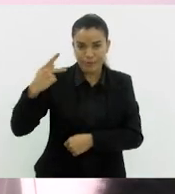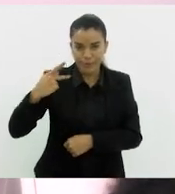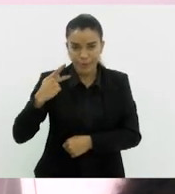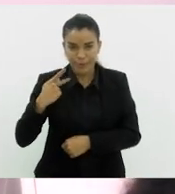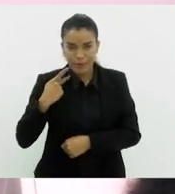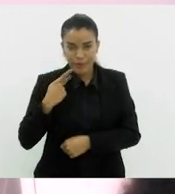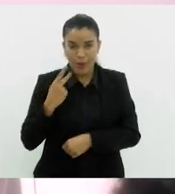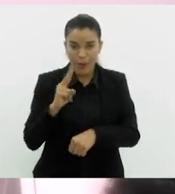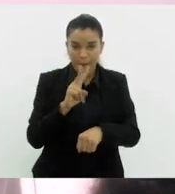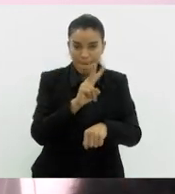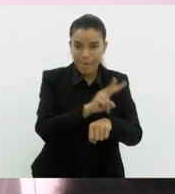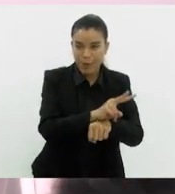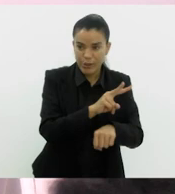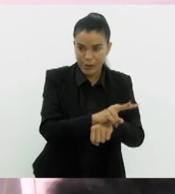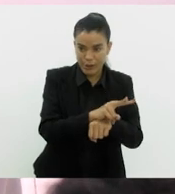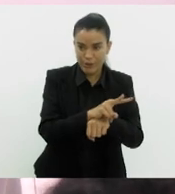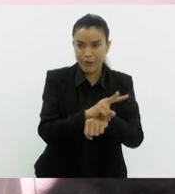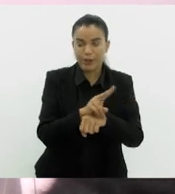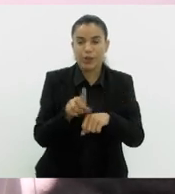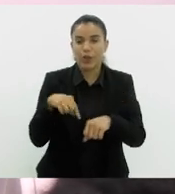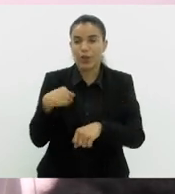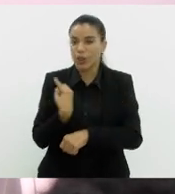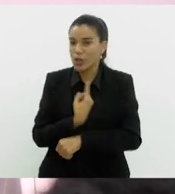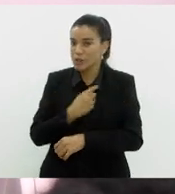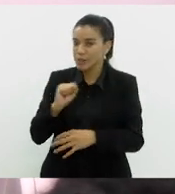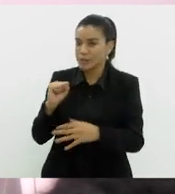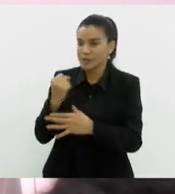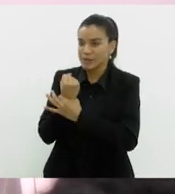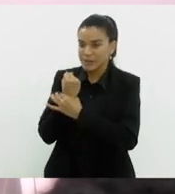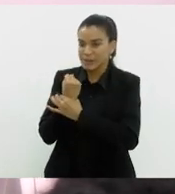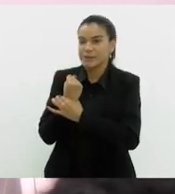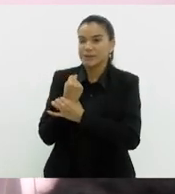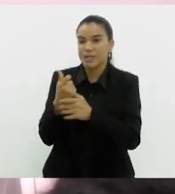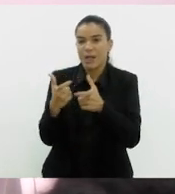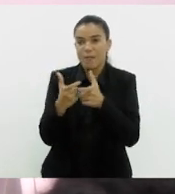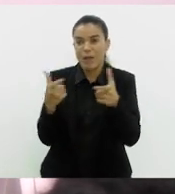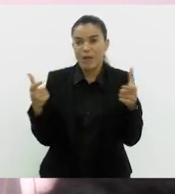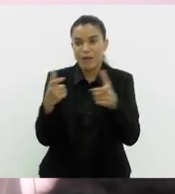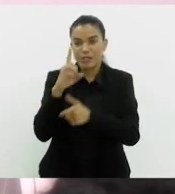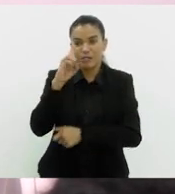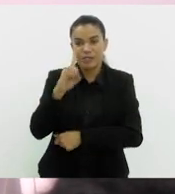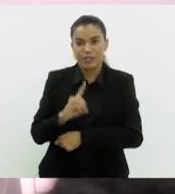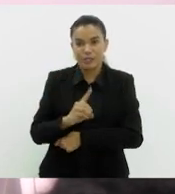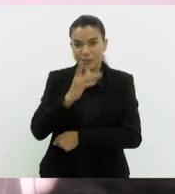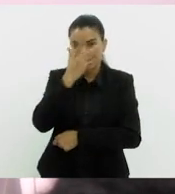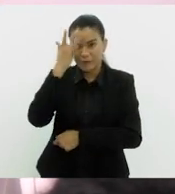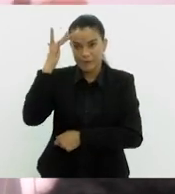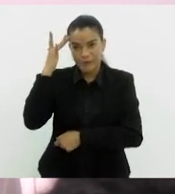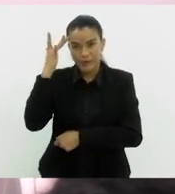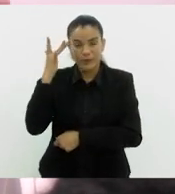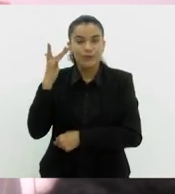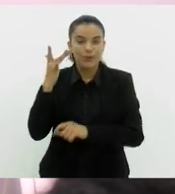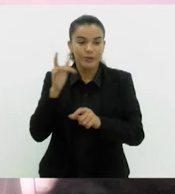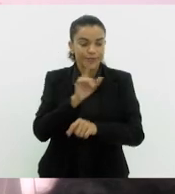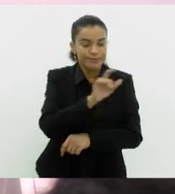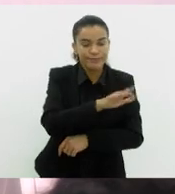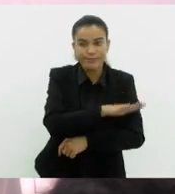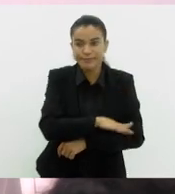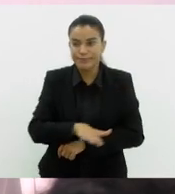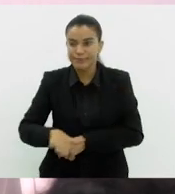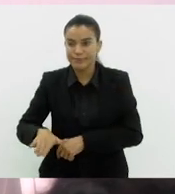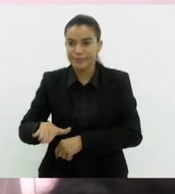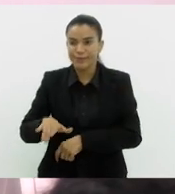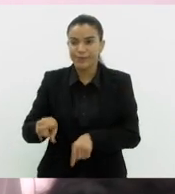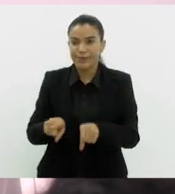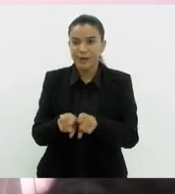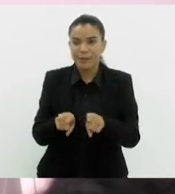as protetoras, nós somos as garantidoras da maior parte dos direitos daquelas pessoas que são cuidadas e, muitas